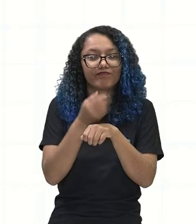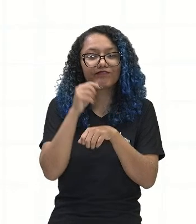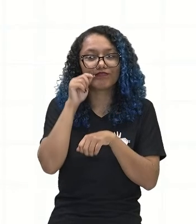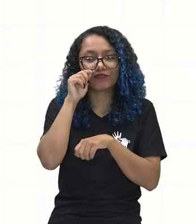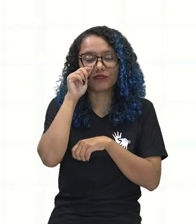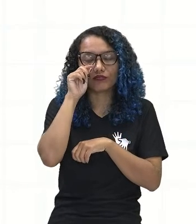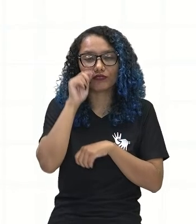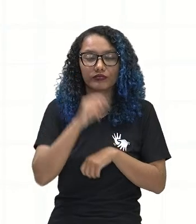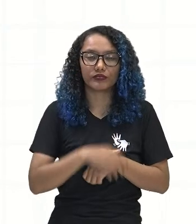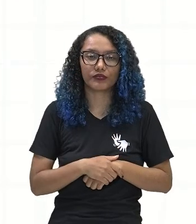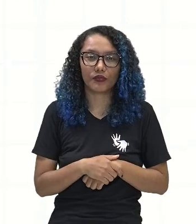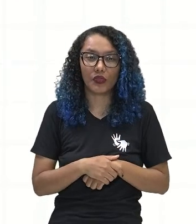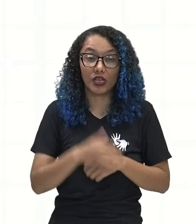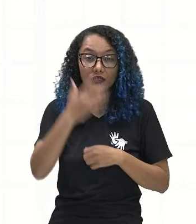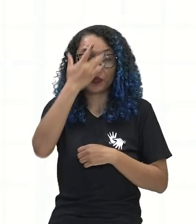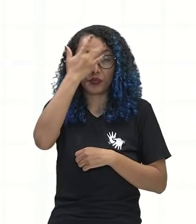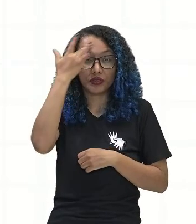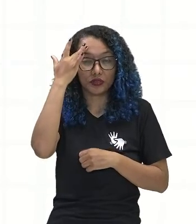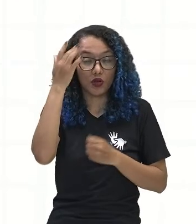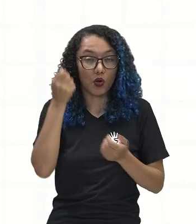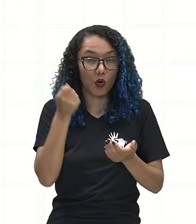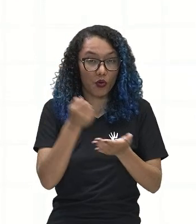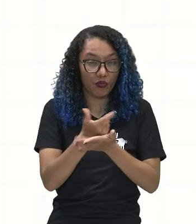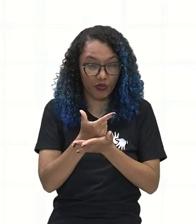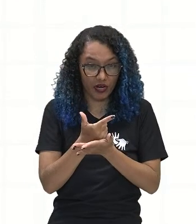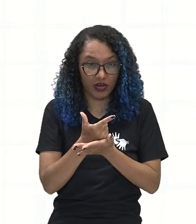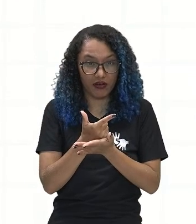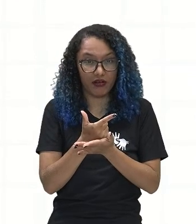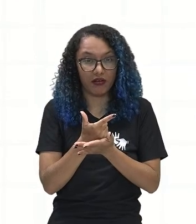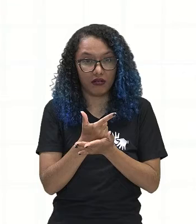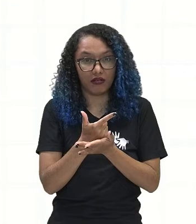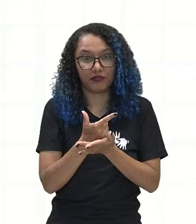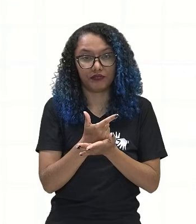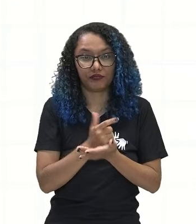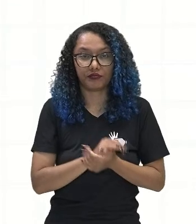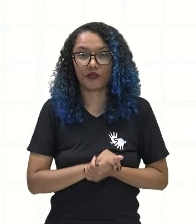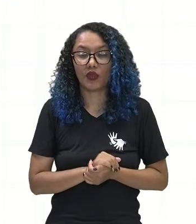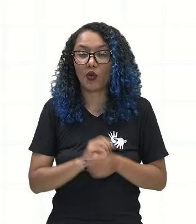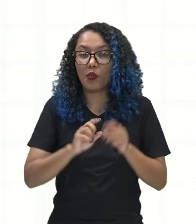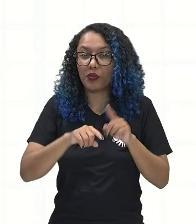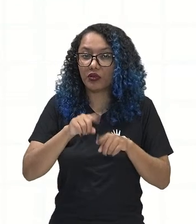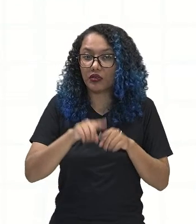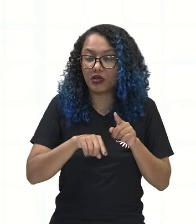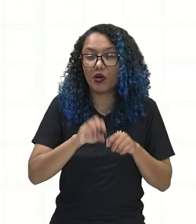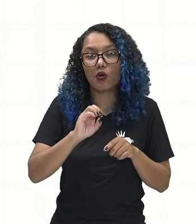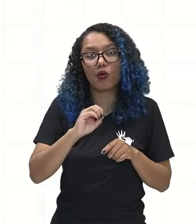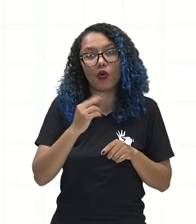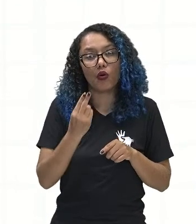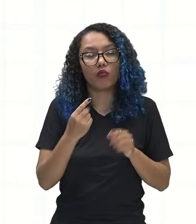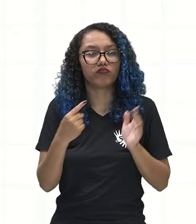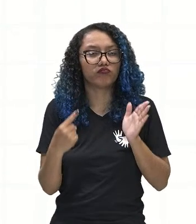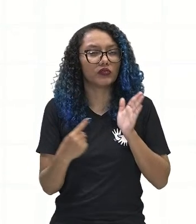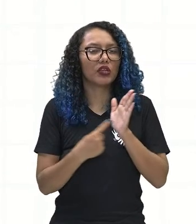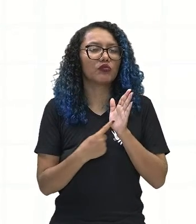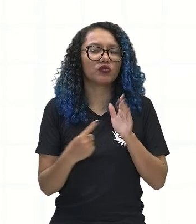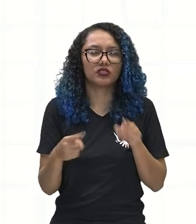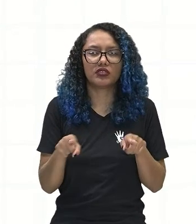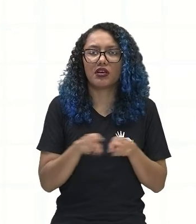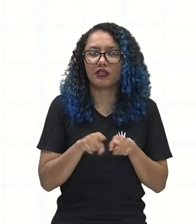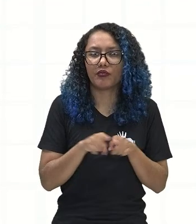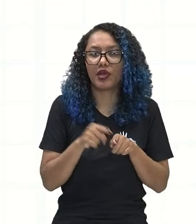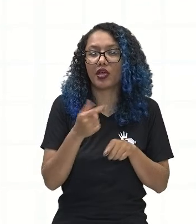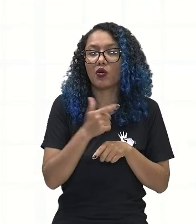A desejar, no caso, comprar seus produtos ou adquirir esse serviço ou denunciar, certo? E a